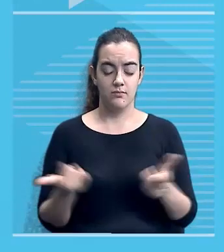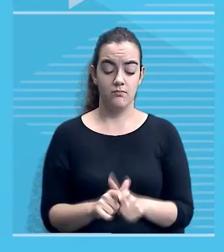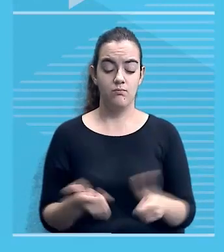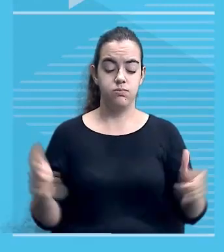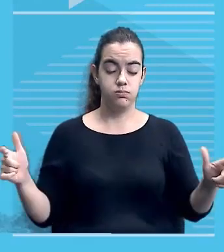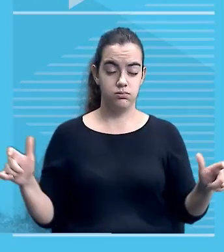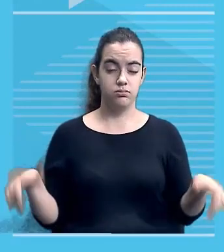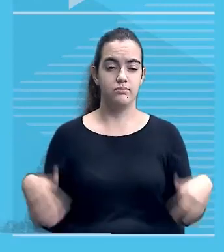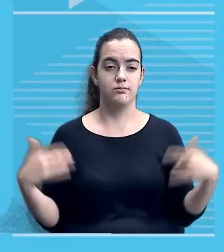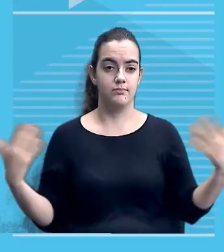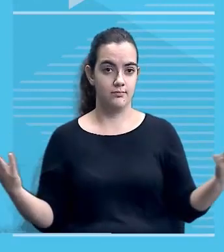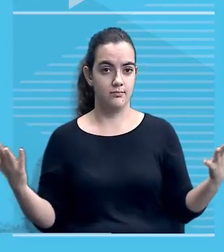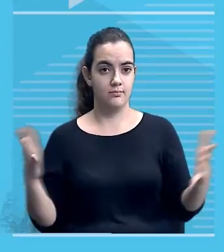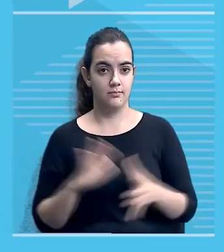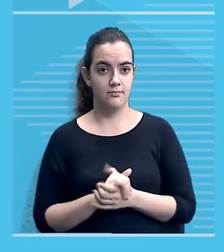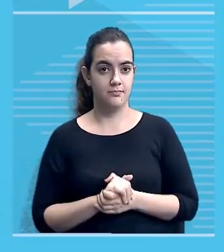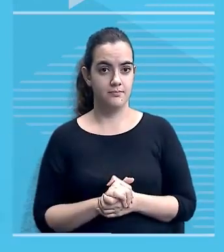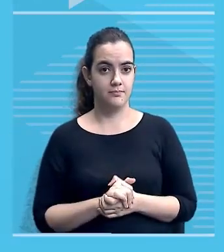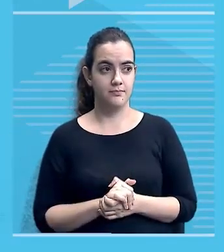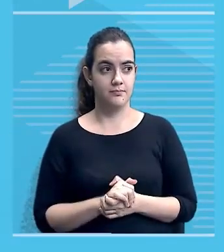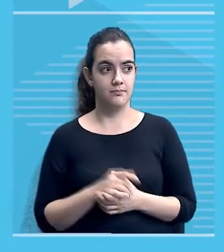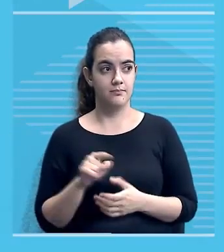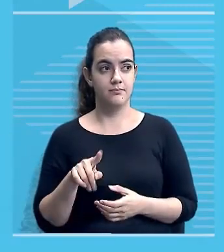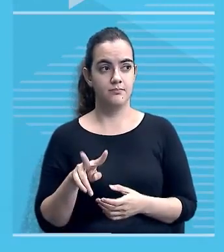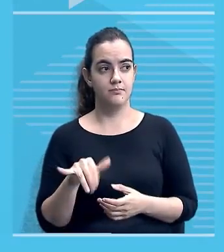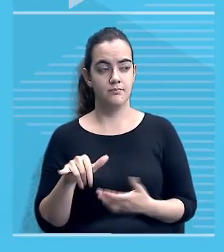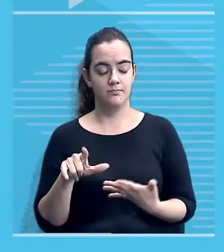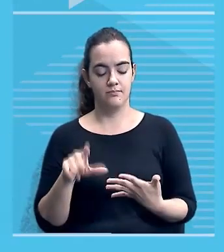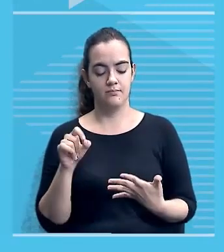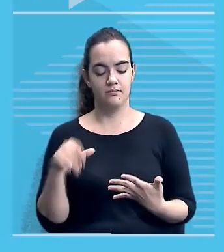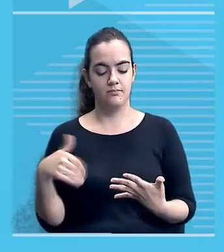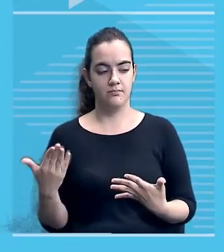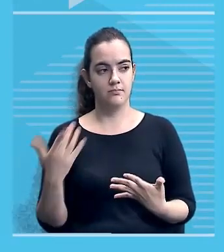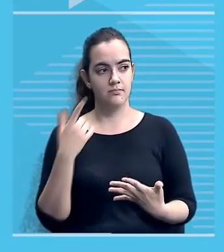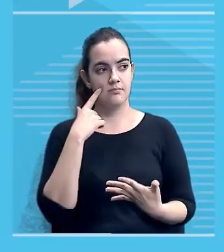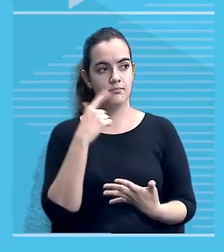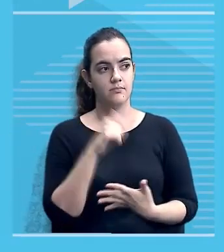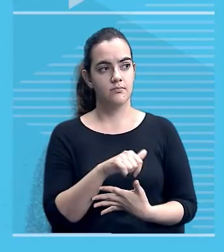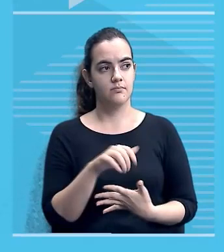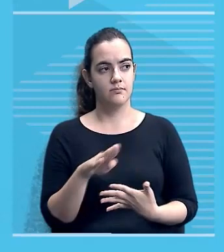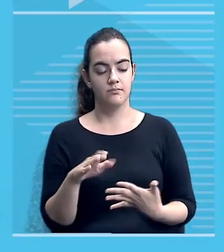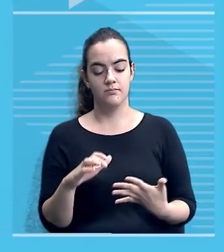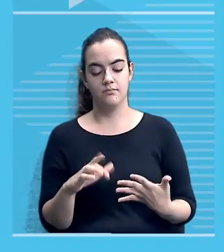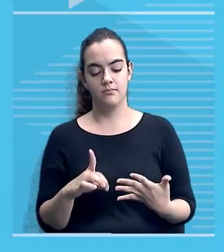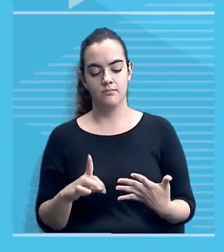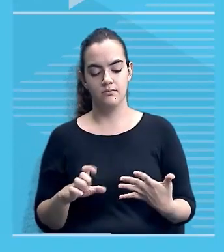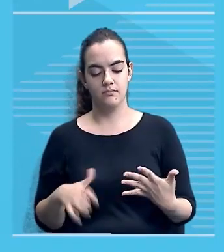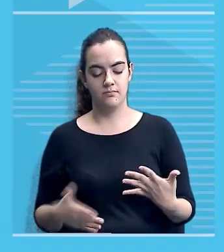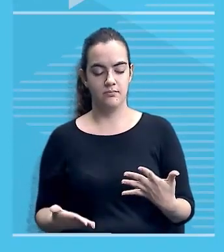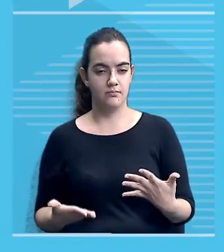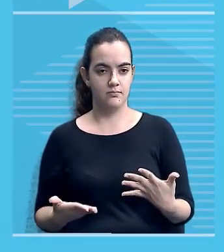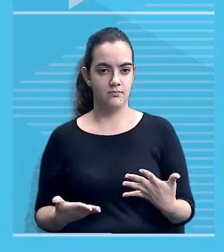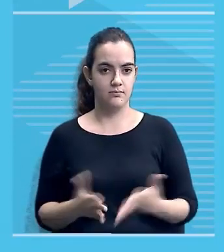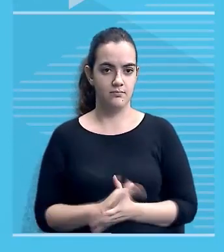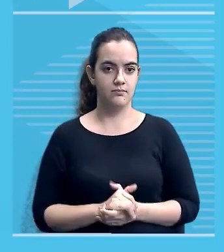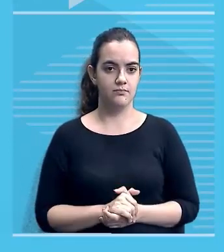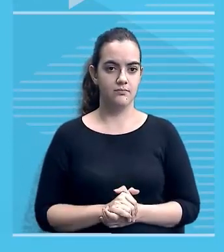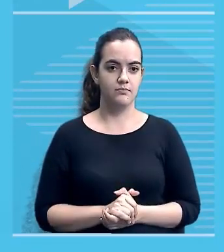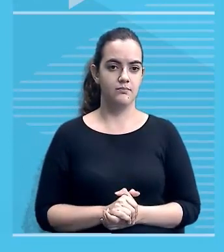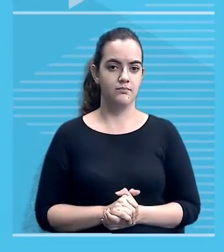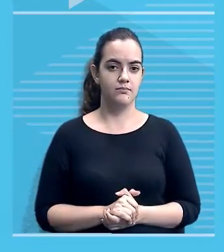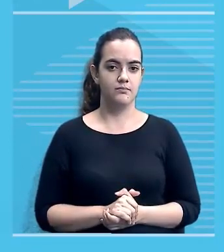cidades Então você vai ver que o crescimento das cidades tem provocado problemas da população